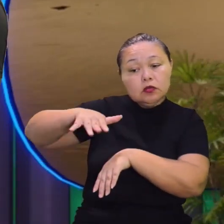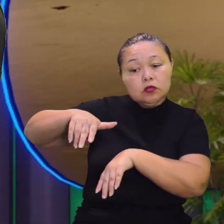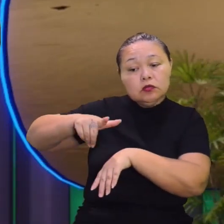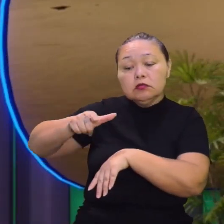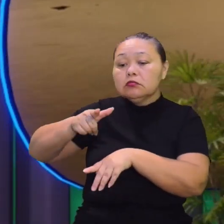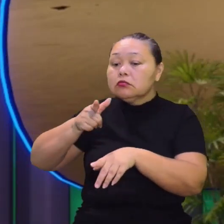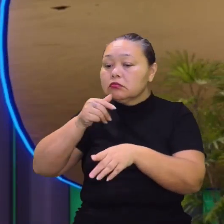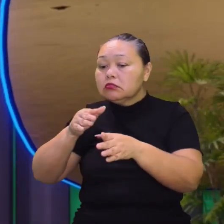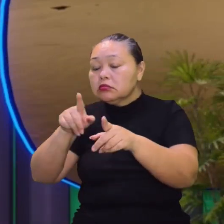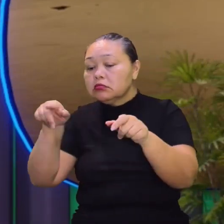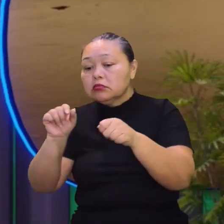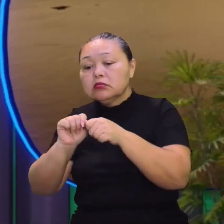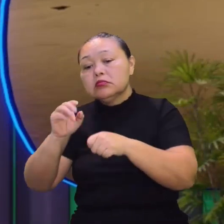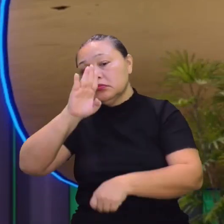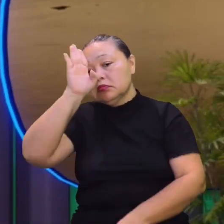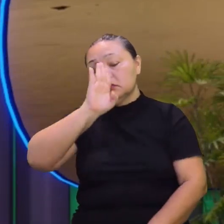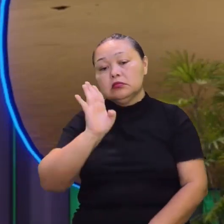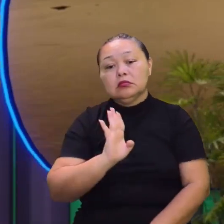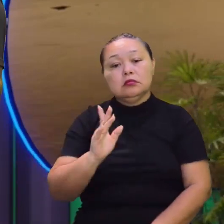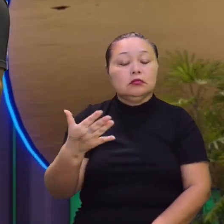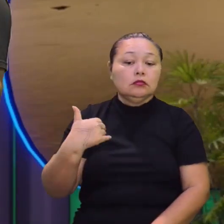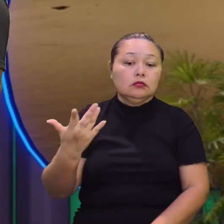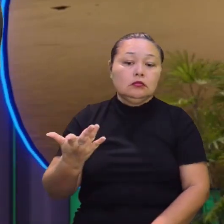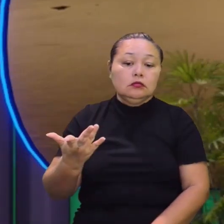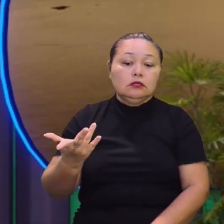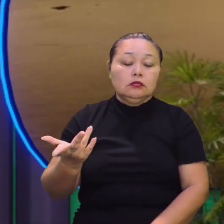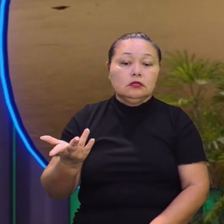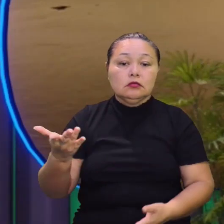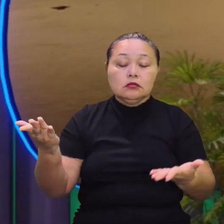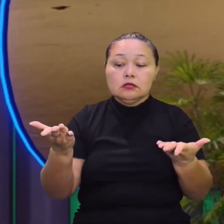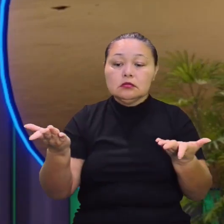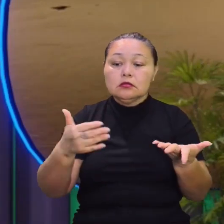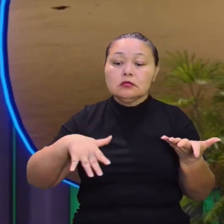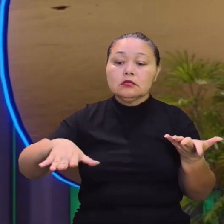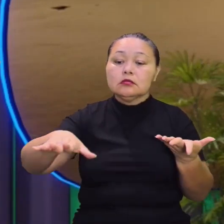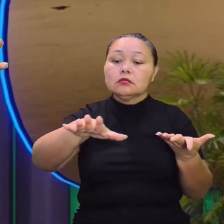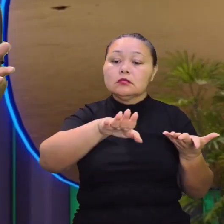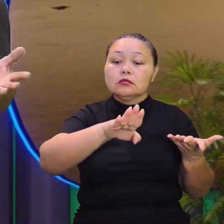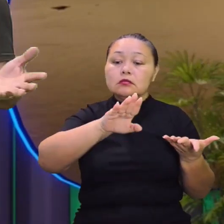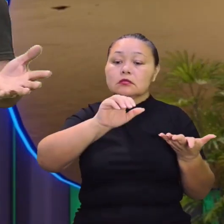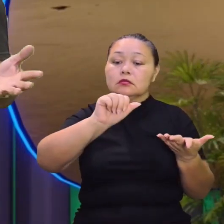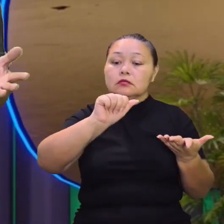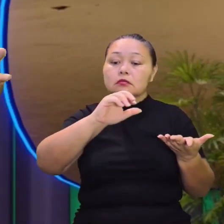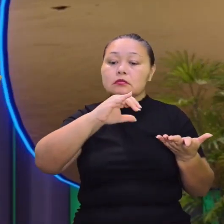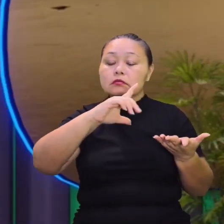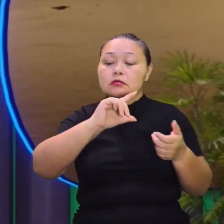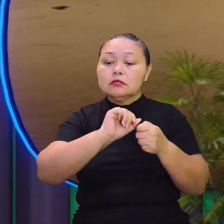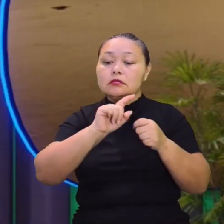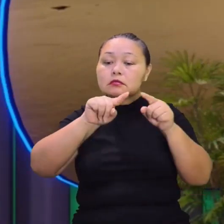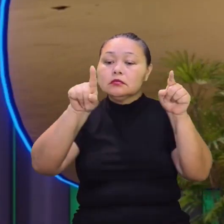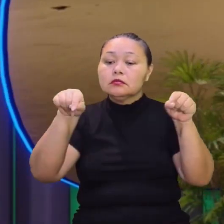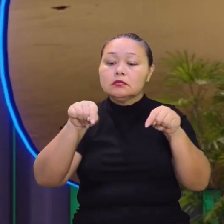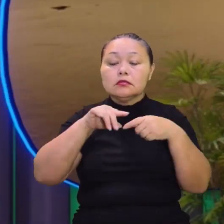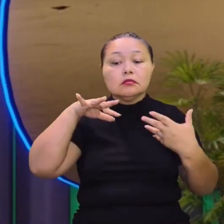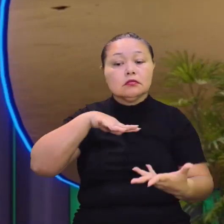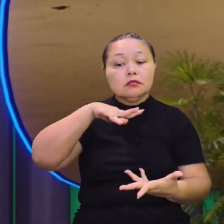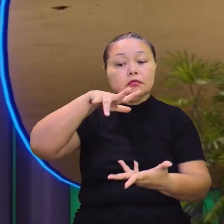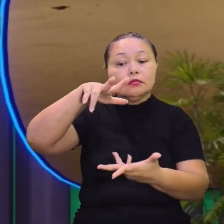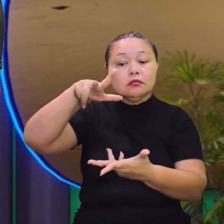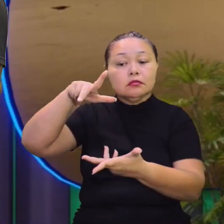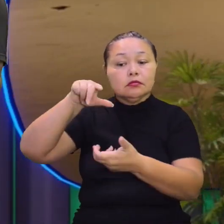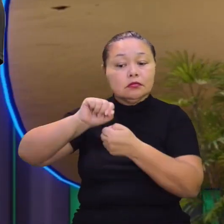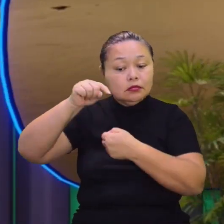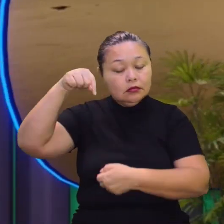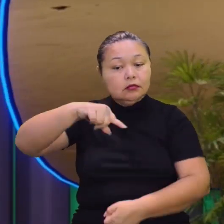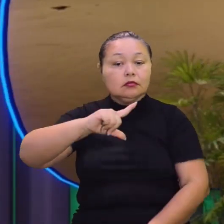da hidrovia no Brasil, poxa, Rogério, nós estamos na maior bacia hidrográfica do mundo. Muito bem.